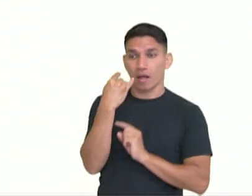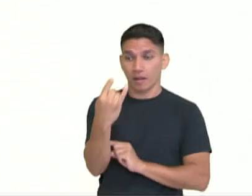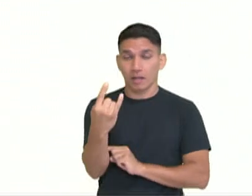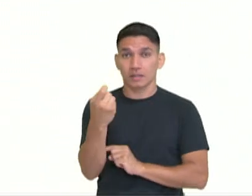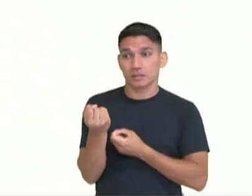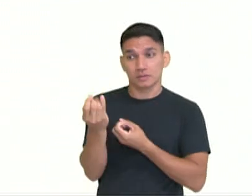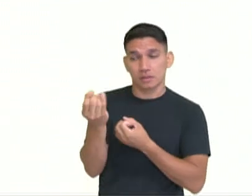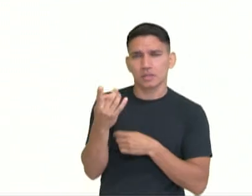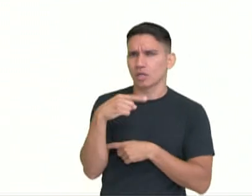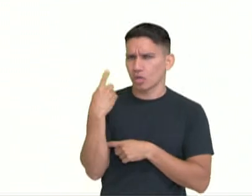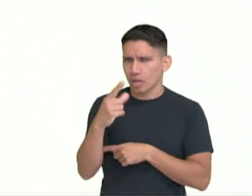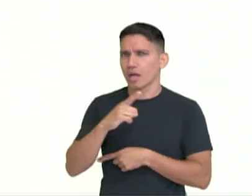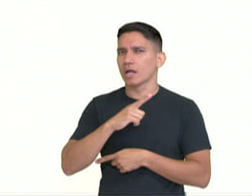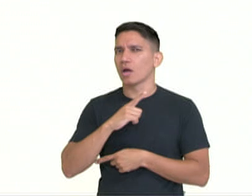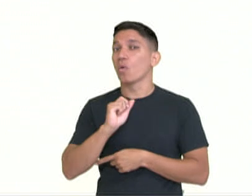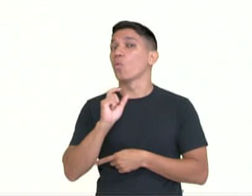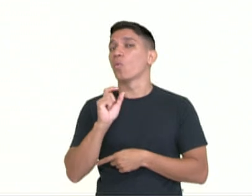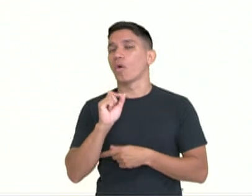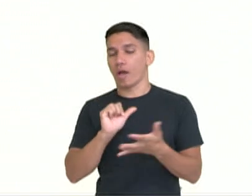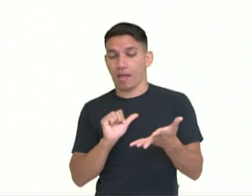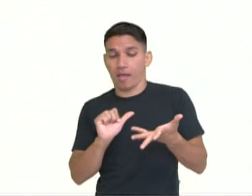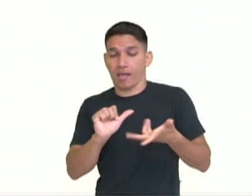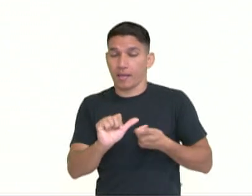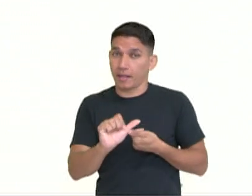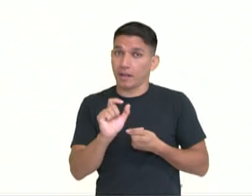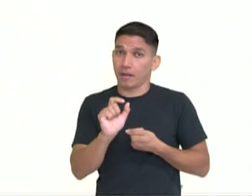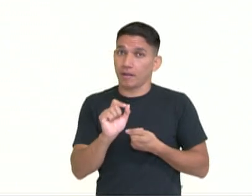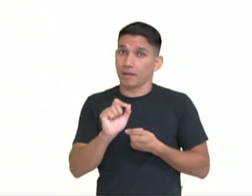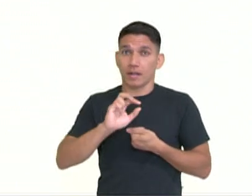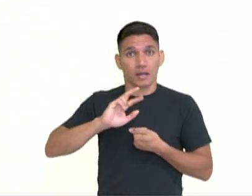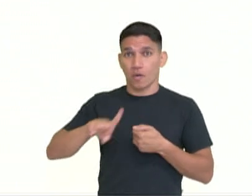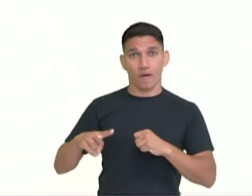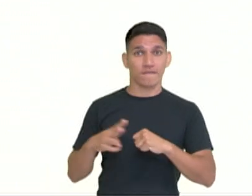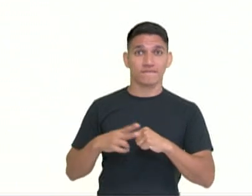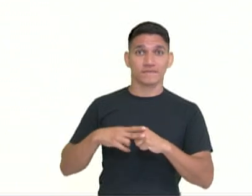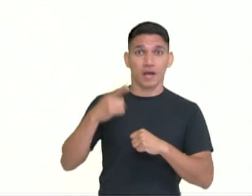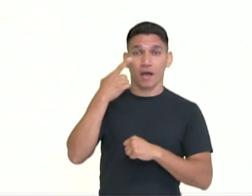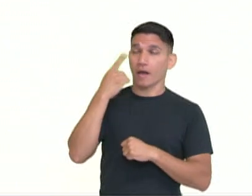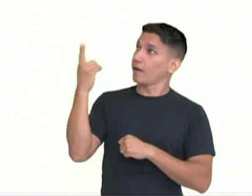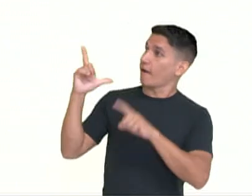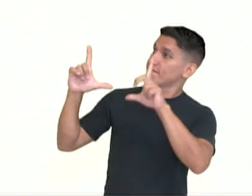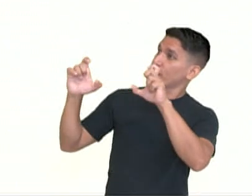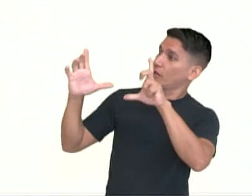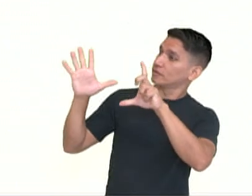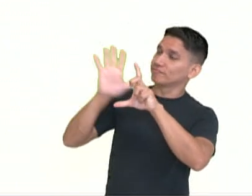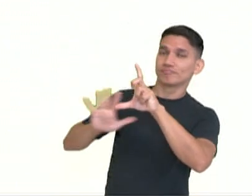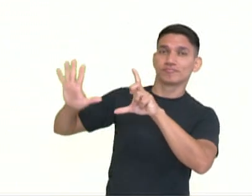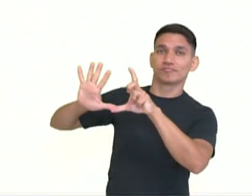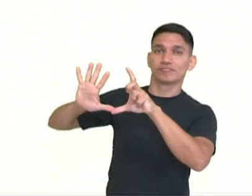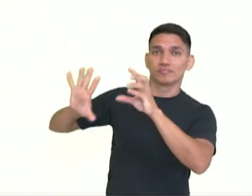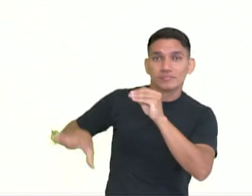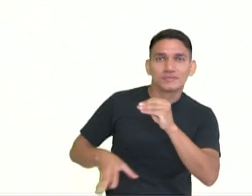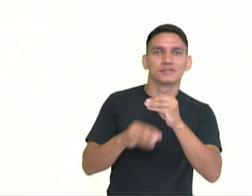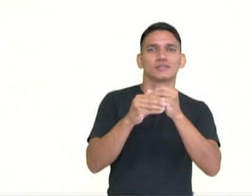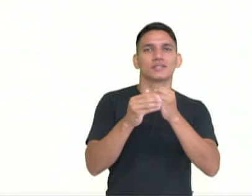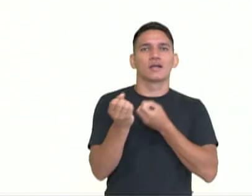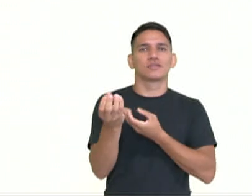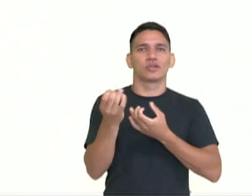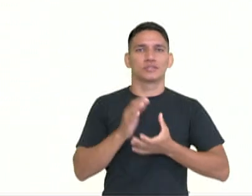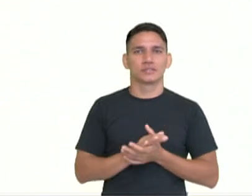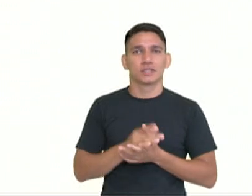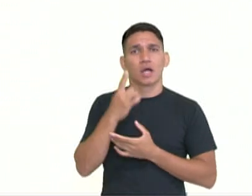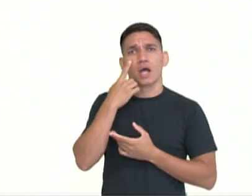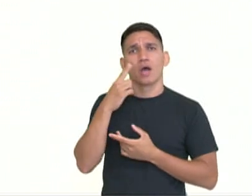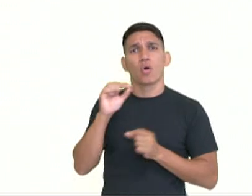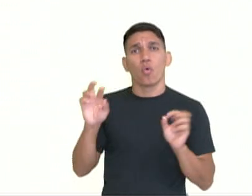um elemento não verbal, que é a foto, né? Então, essa foto, ela tem a ver